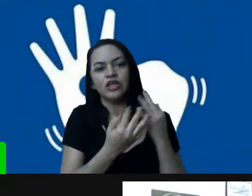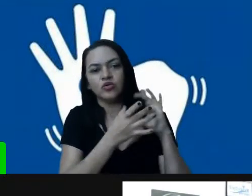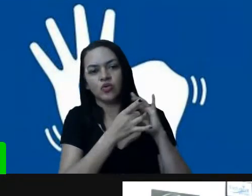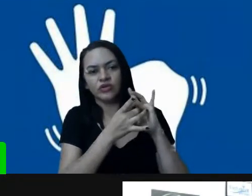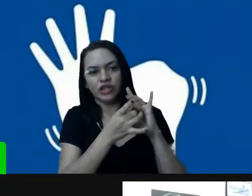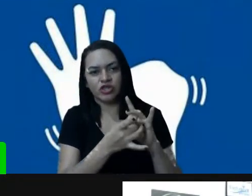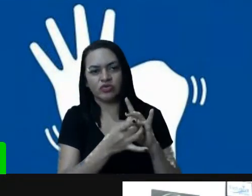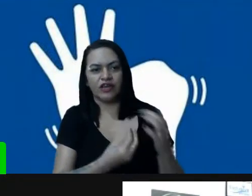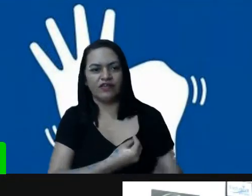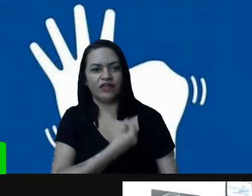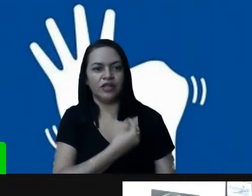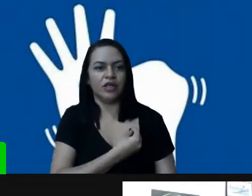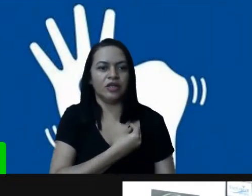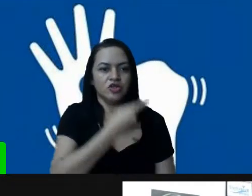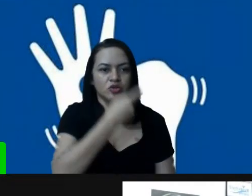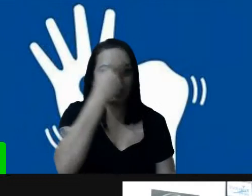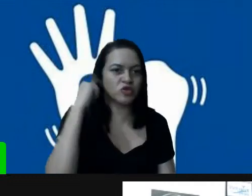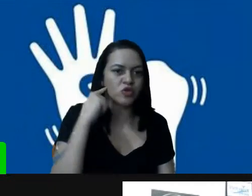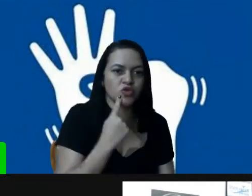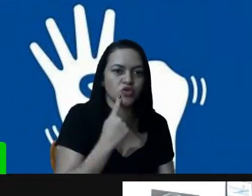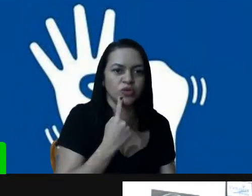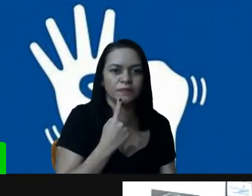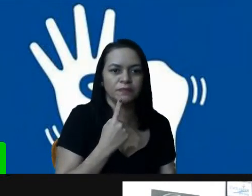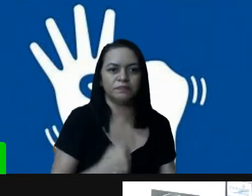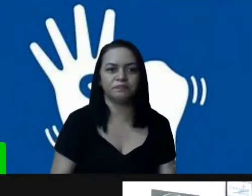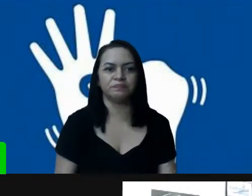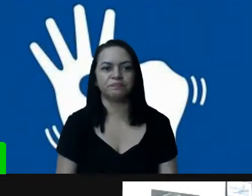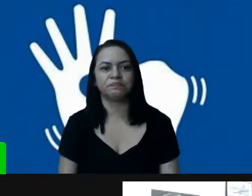né, e no contexto da vida de uma pessoa surda.